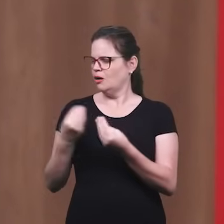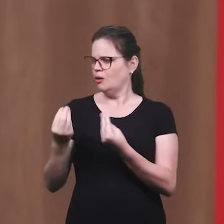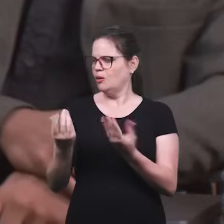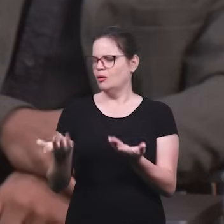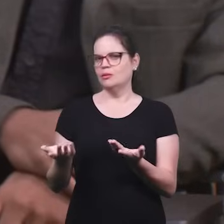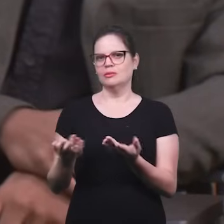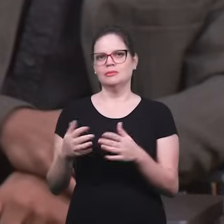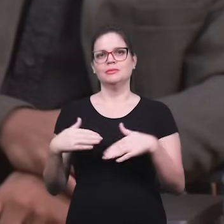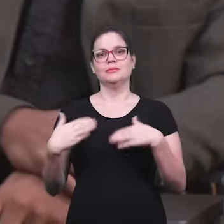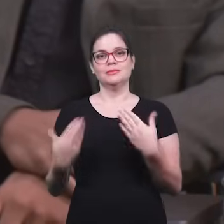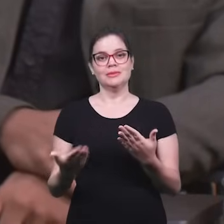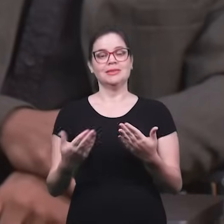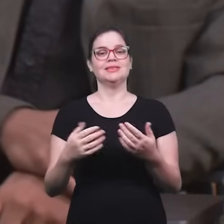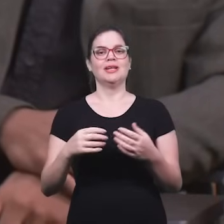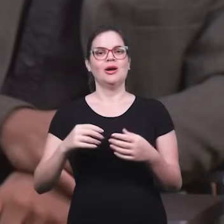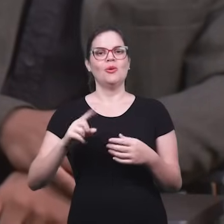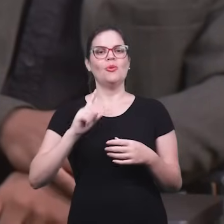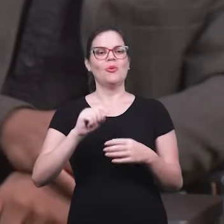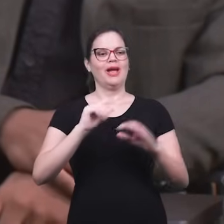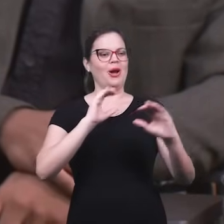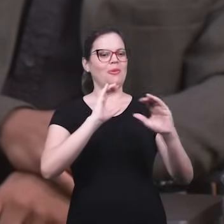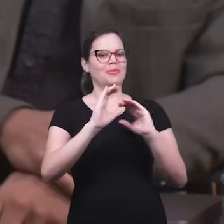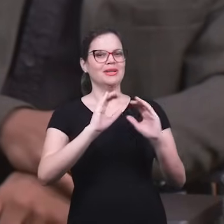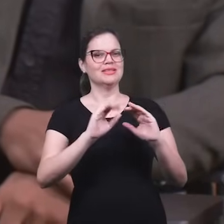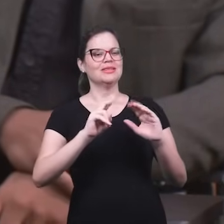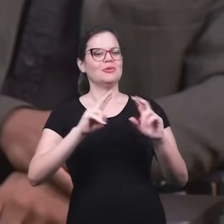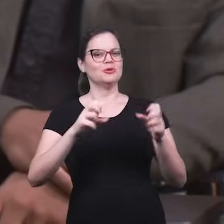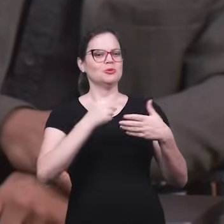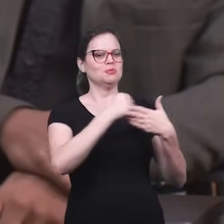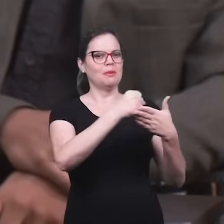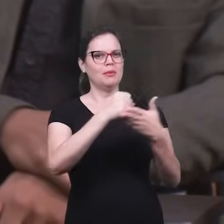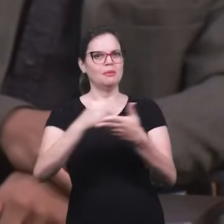Então, a cooperação que é